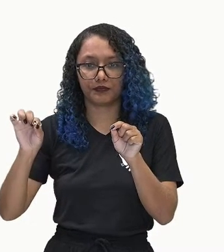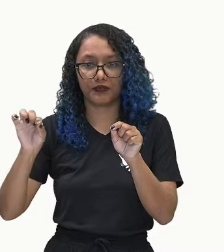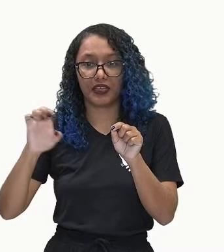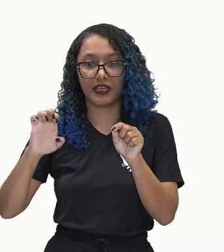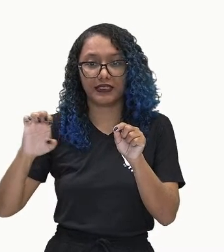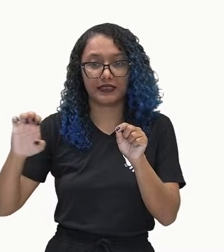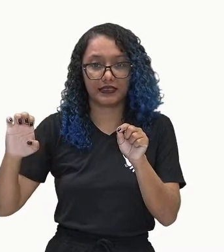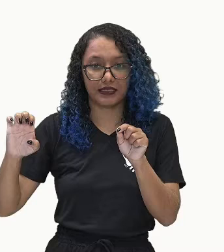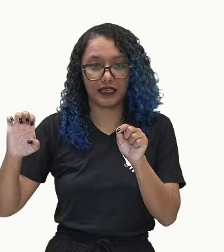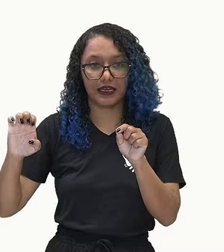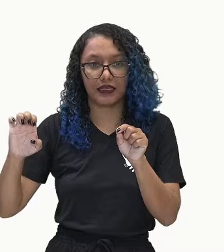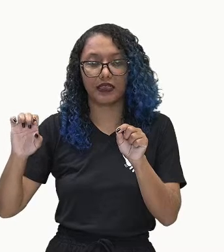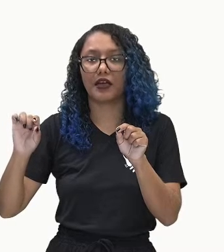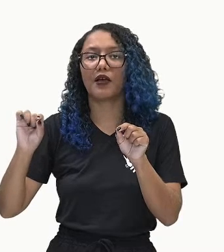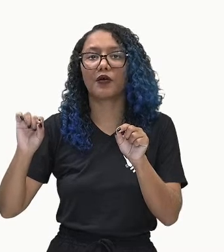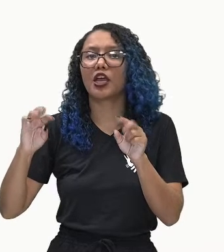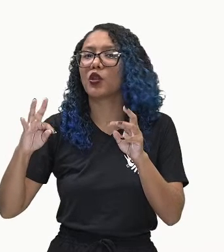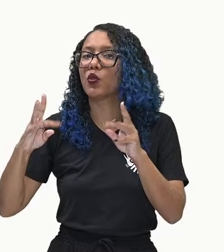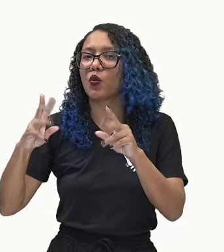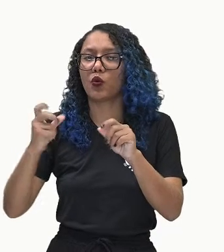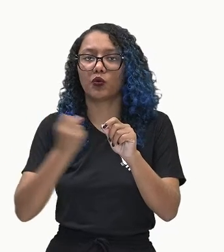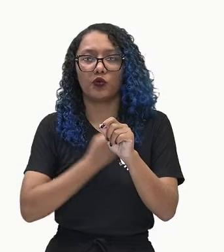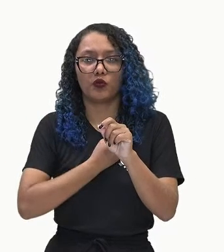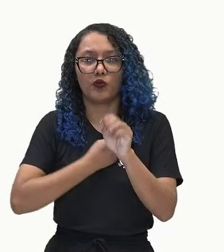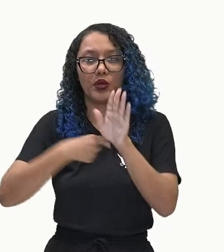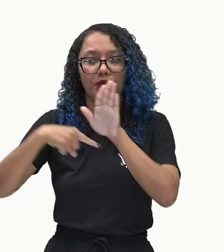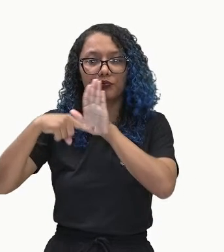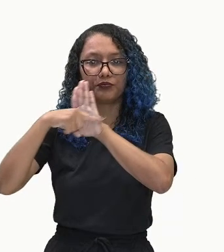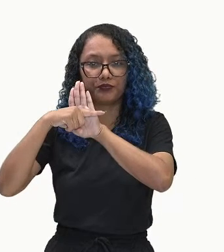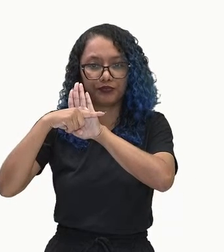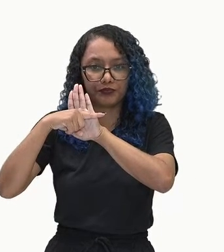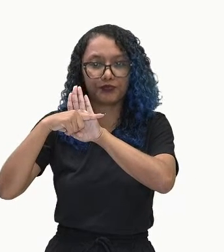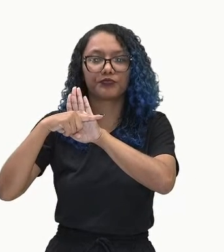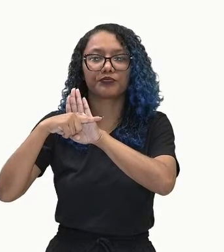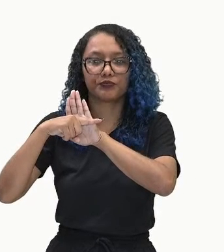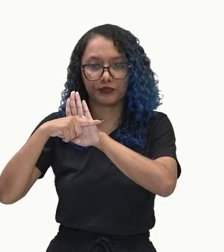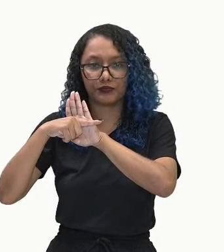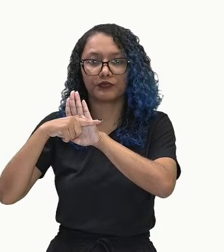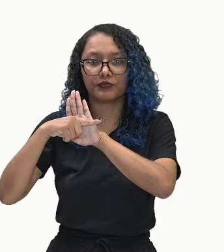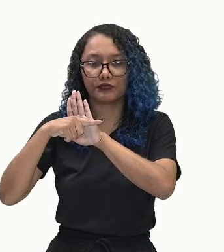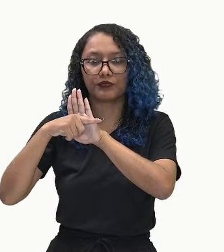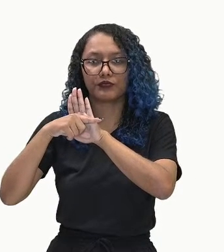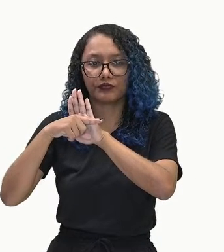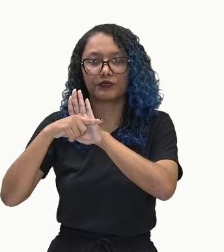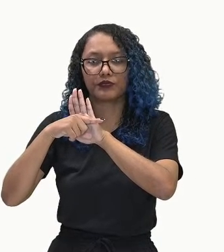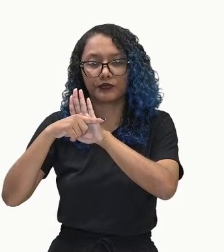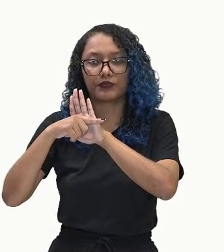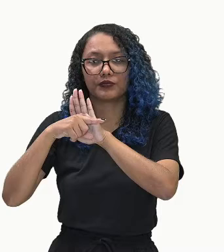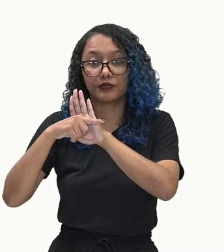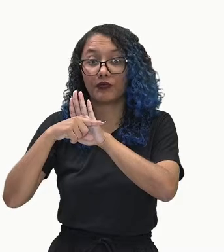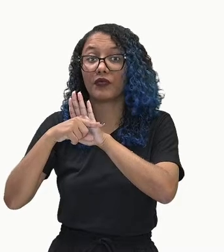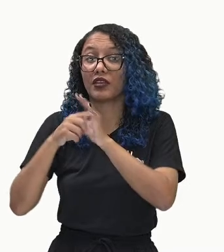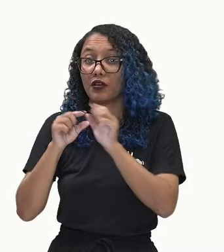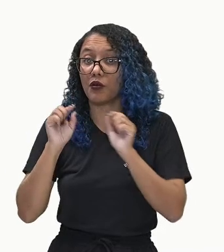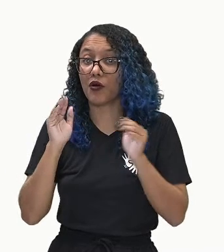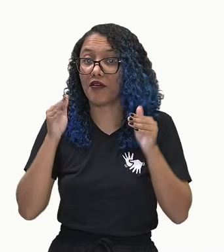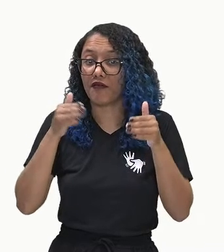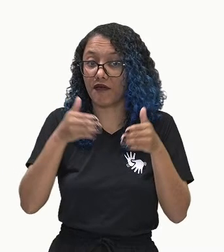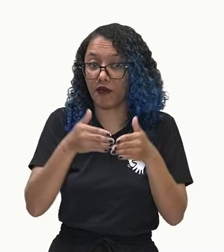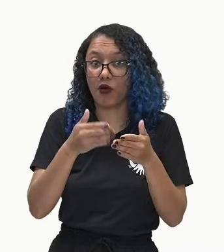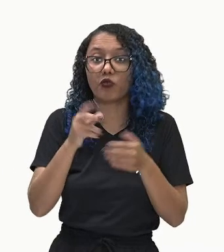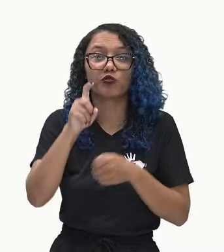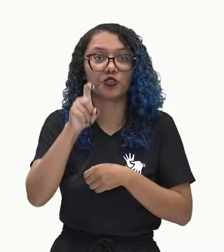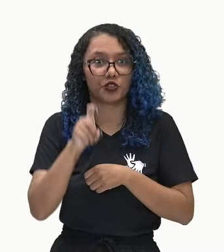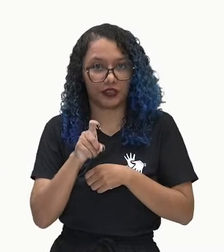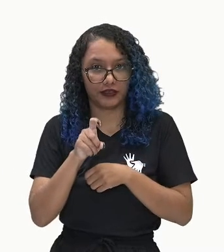esquerda, ficam todos e quaisquer valores negativos. Isso para x, ou